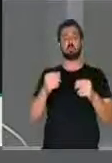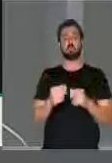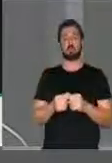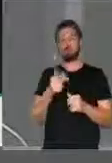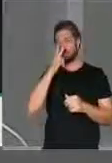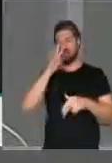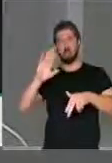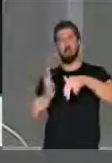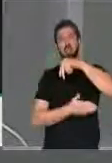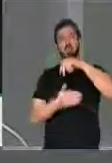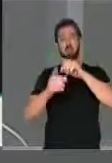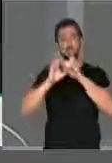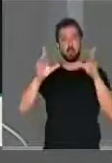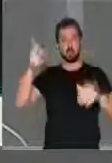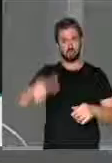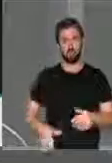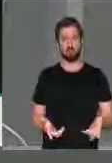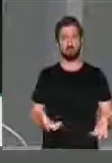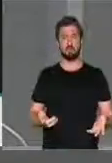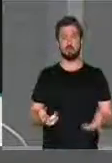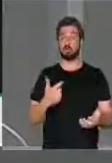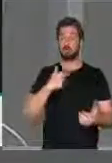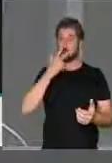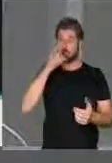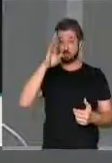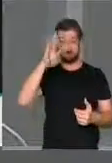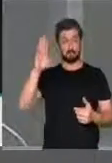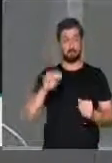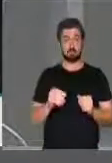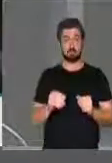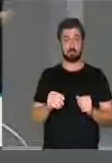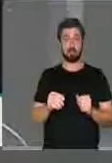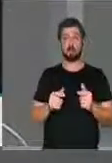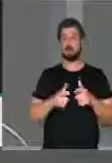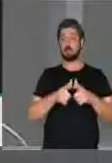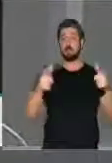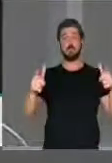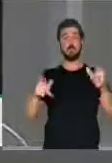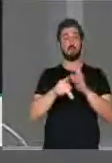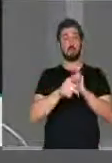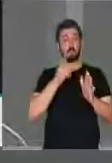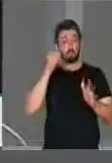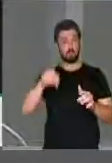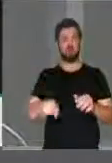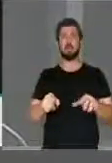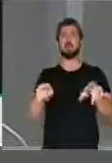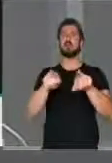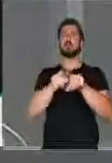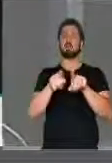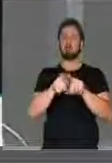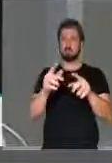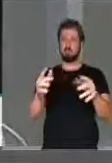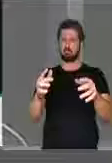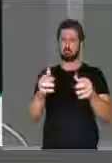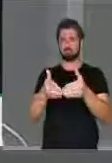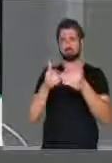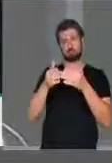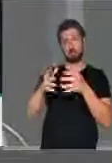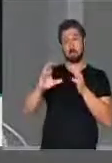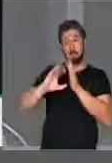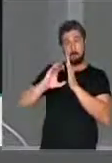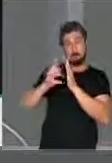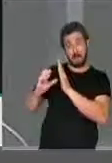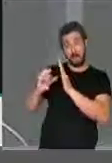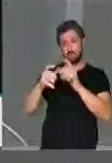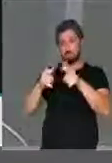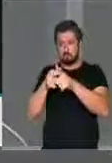de pau na democracia brasileira. Acho que esse é o pensamento de grande parte dos parlamentares. E chamar a atenção dos partidos